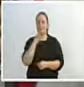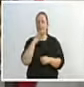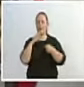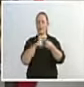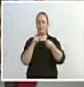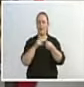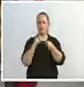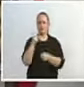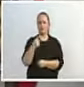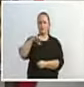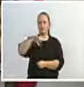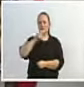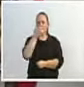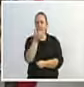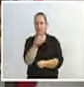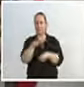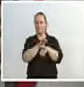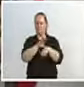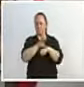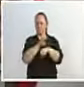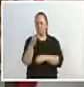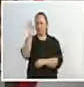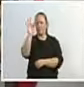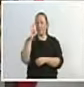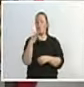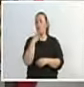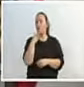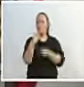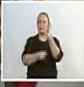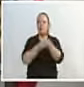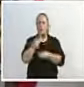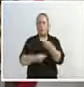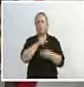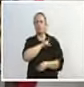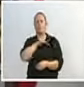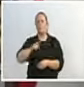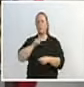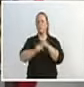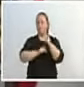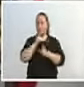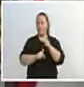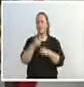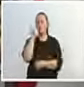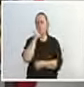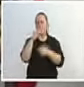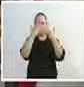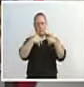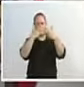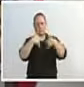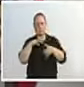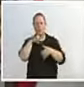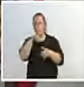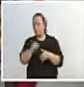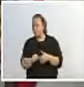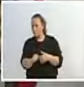da Constituição Federal e que conhece as estruturas públicas, conhece o funcionamento do Ministério Público, da Defensoria e do